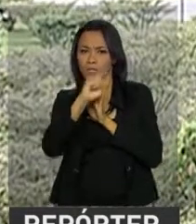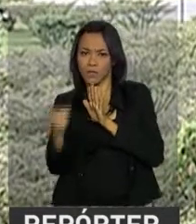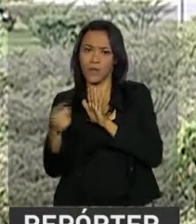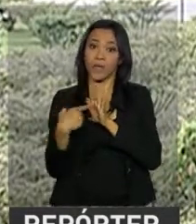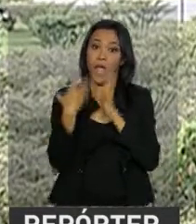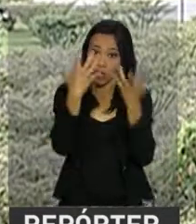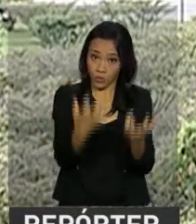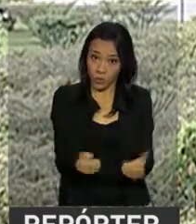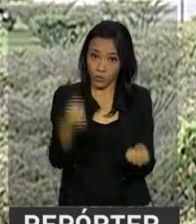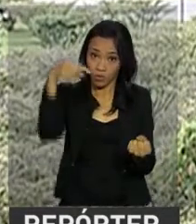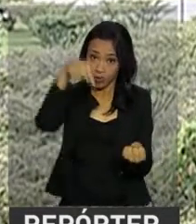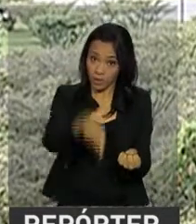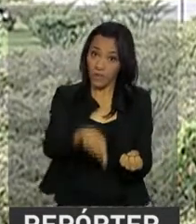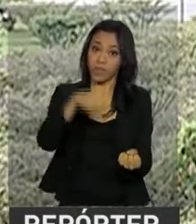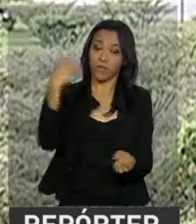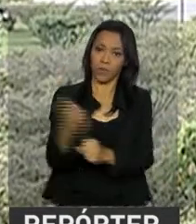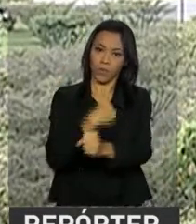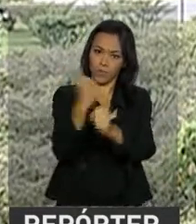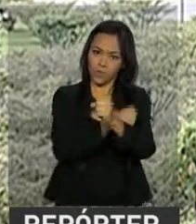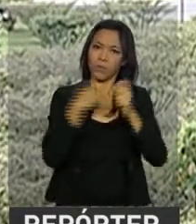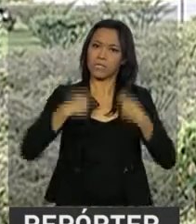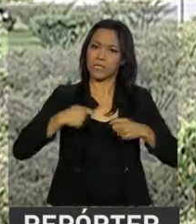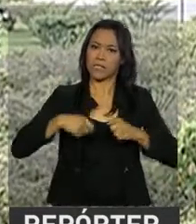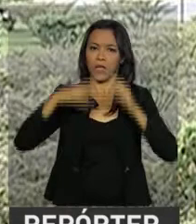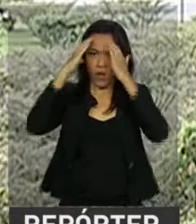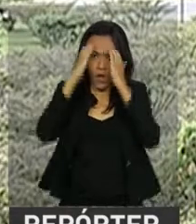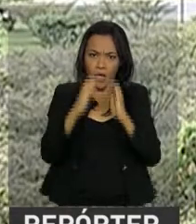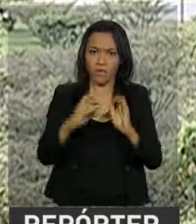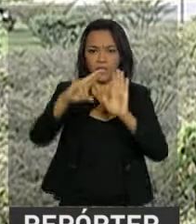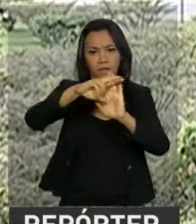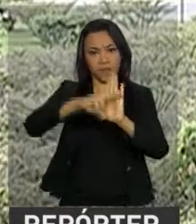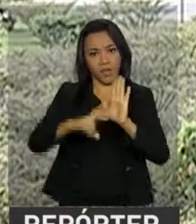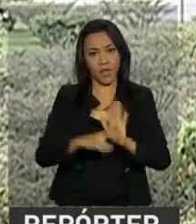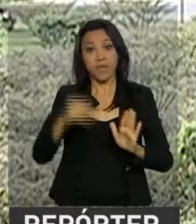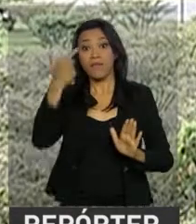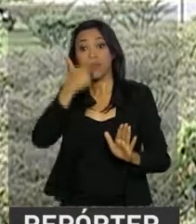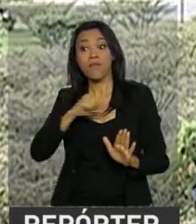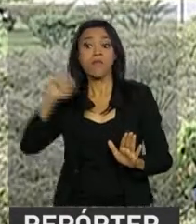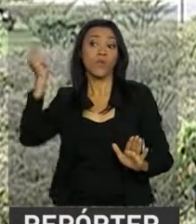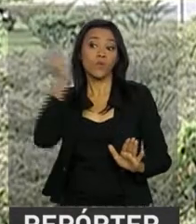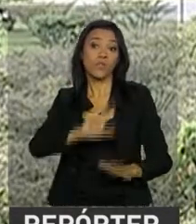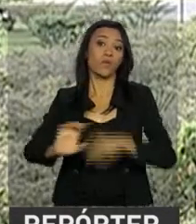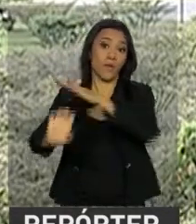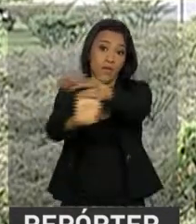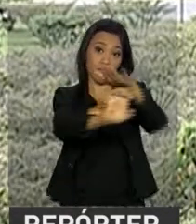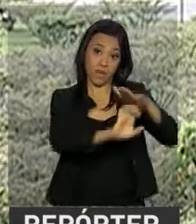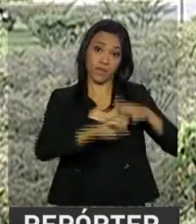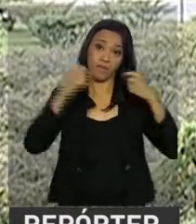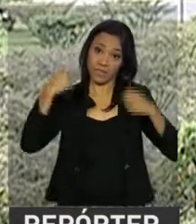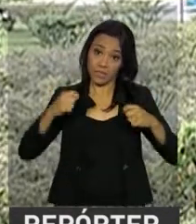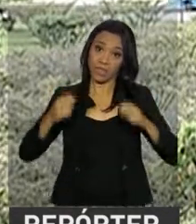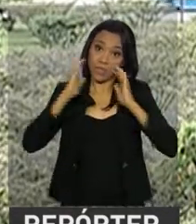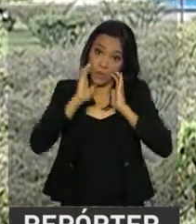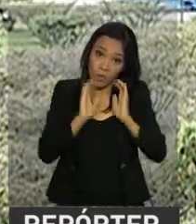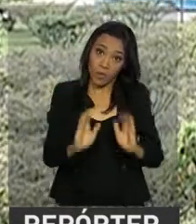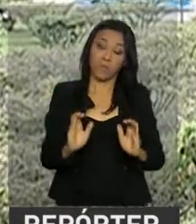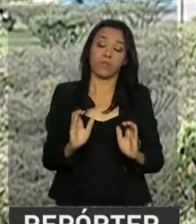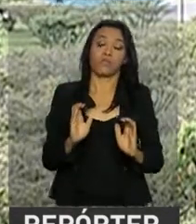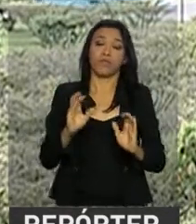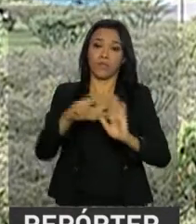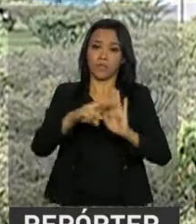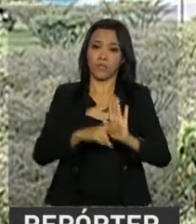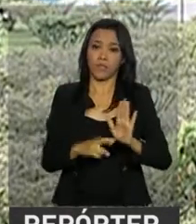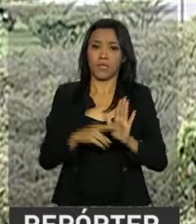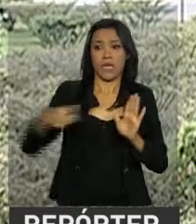na licitação devem ser cumpridas e os lances vencedores devem ser honrados. Os concessionários que